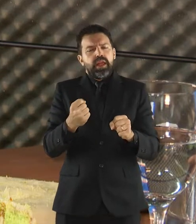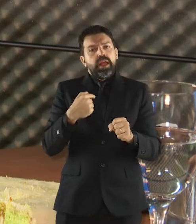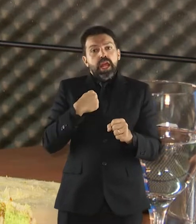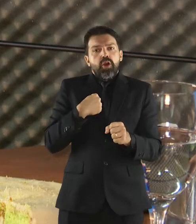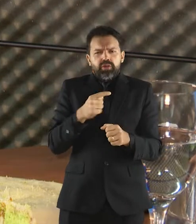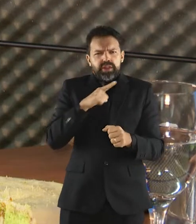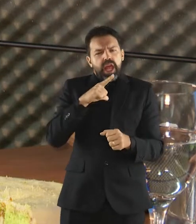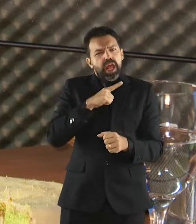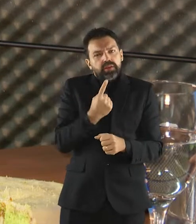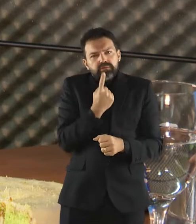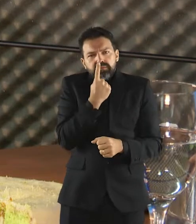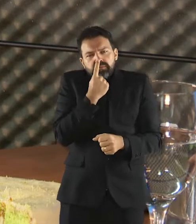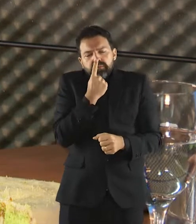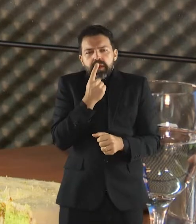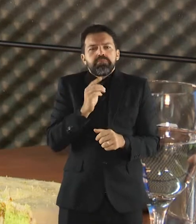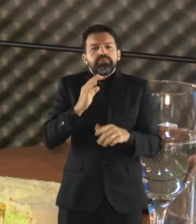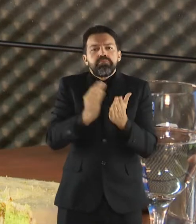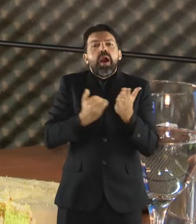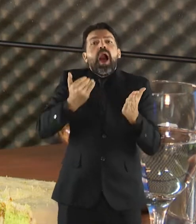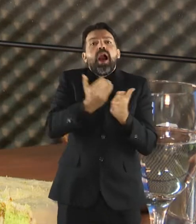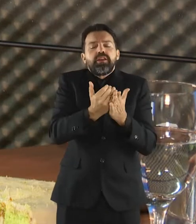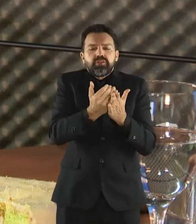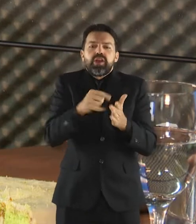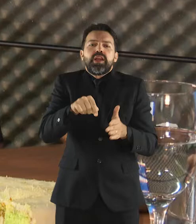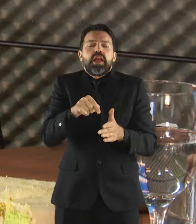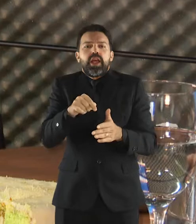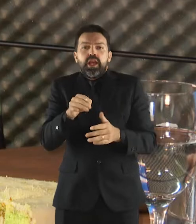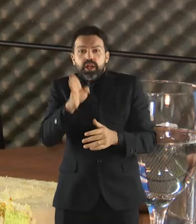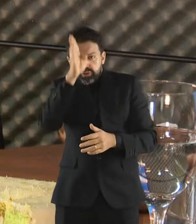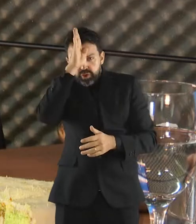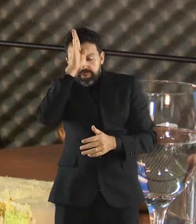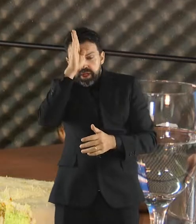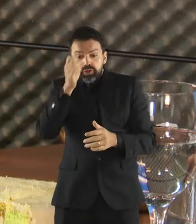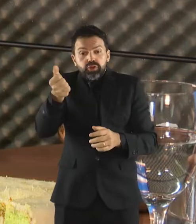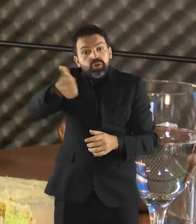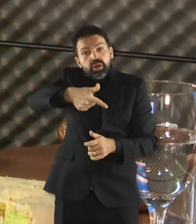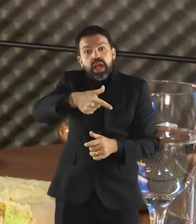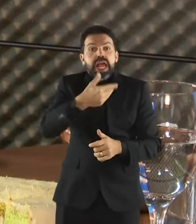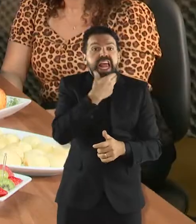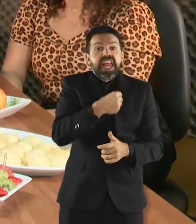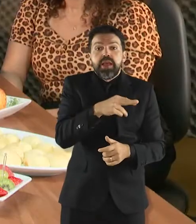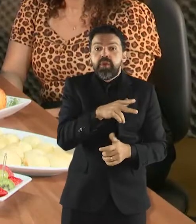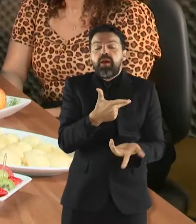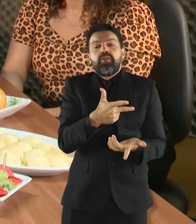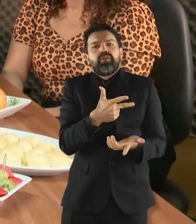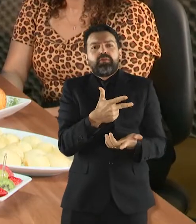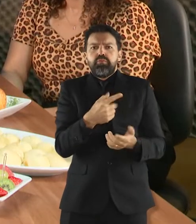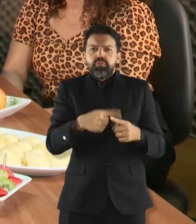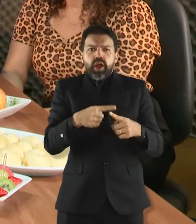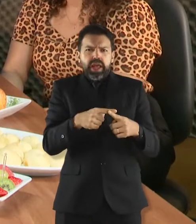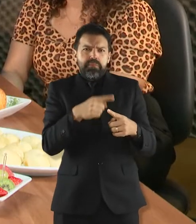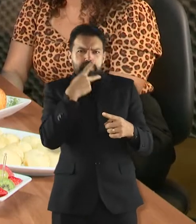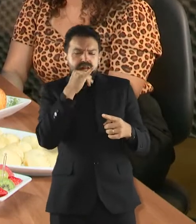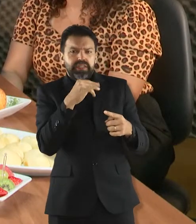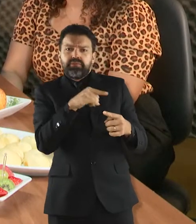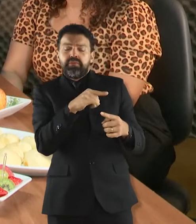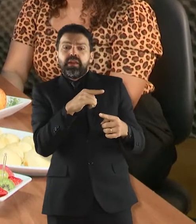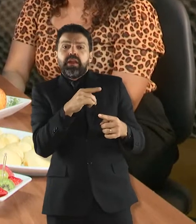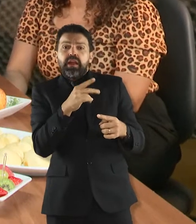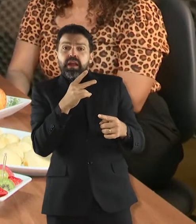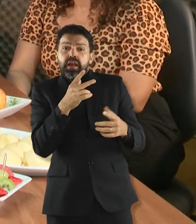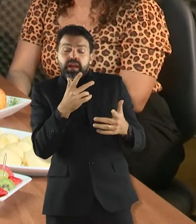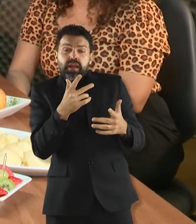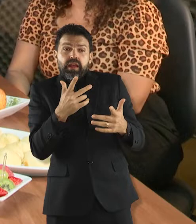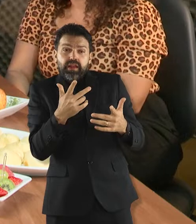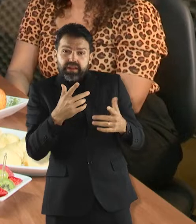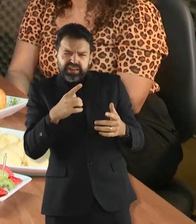intimidade muito mais com as minhas sobrinhas, né? Assim, do que com os próprios meus irmãos. Porque meus irmãos, a idade deles, eles podiam ser meus pais. É mesmo? De